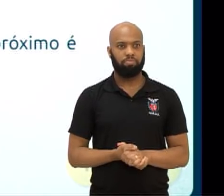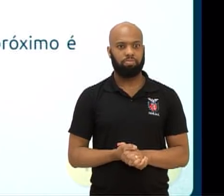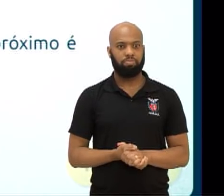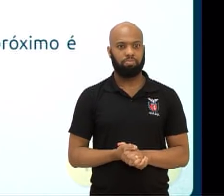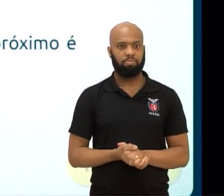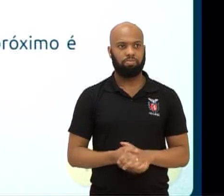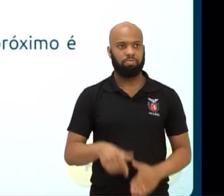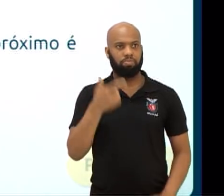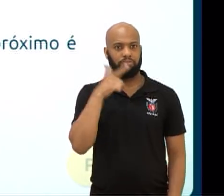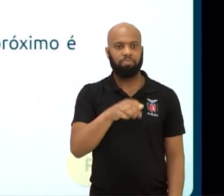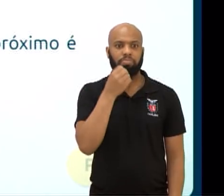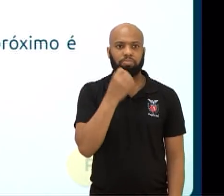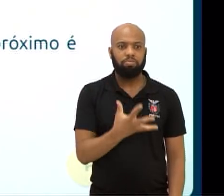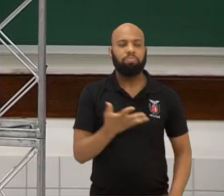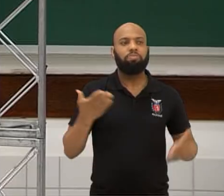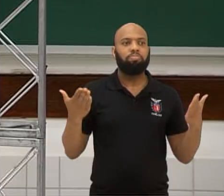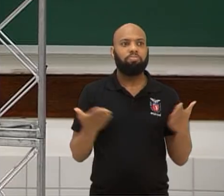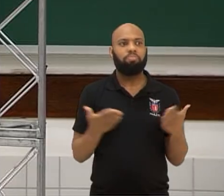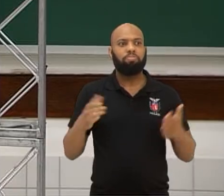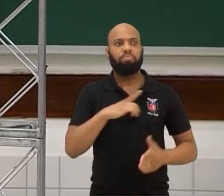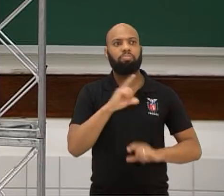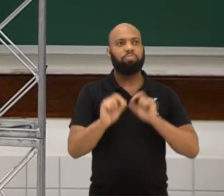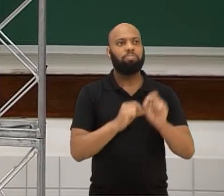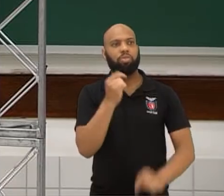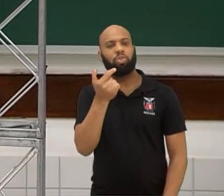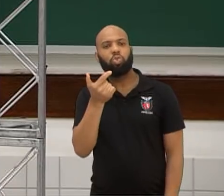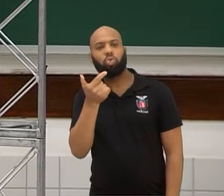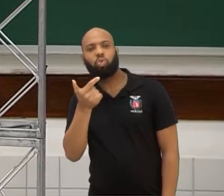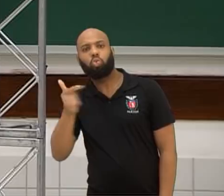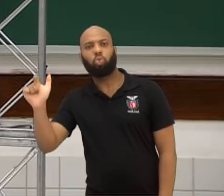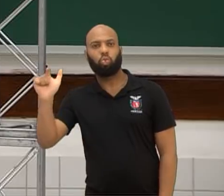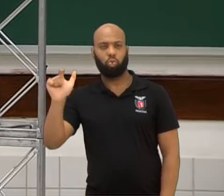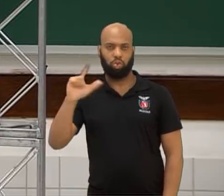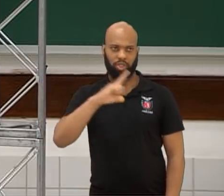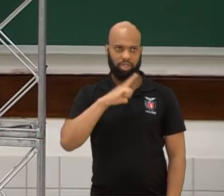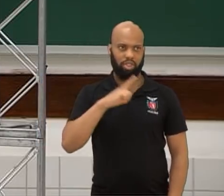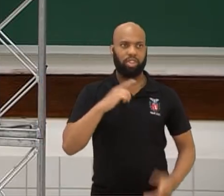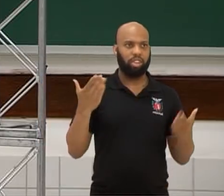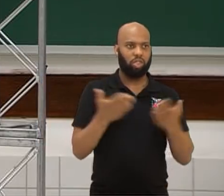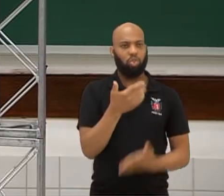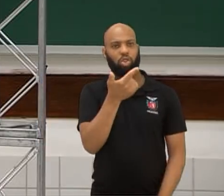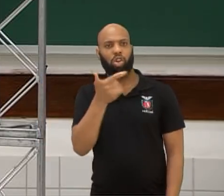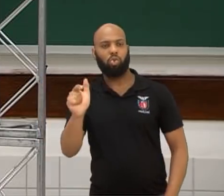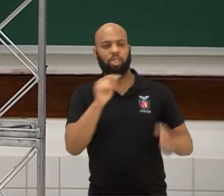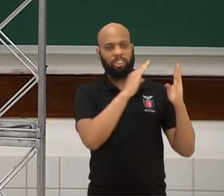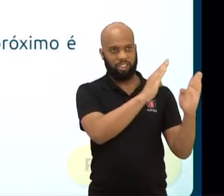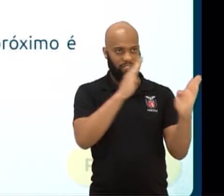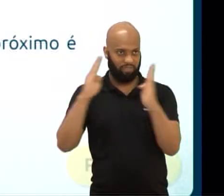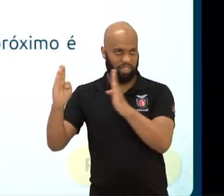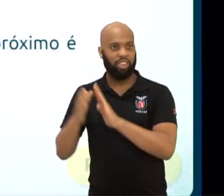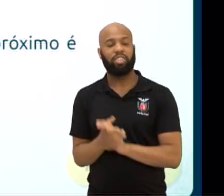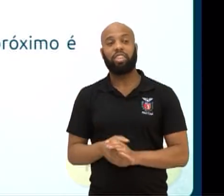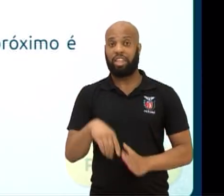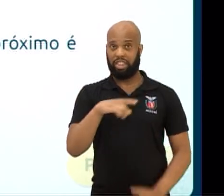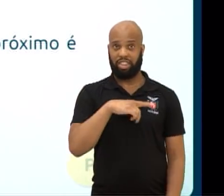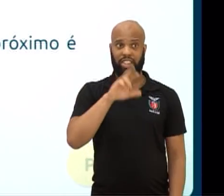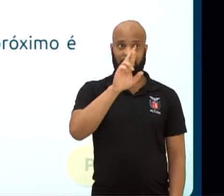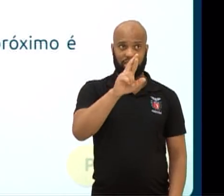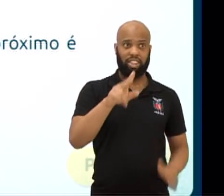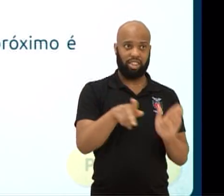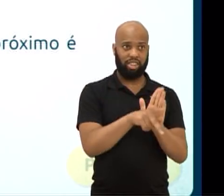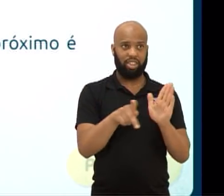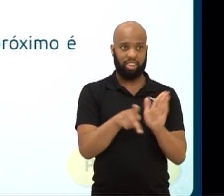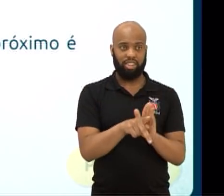E deu certo. Então, vamos lá para a nossa próxima tela, para a nossa próxima fase. O raio do